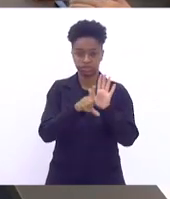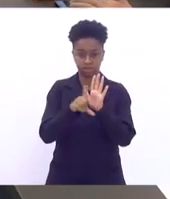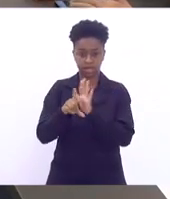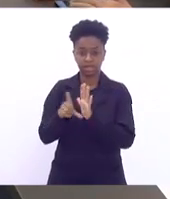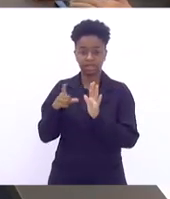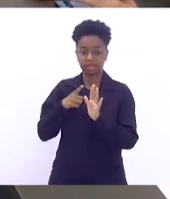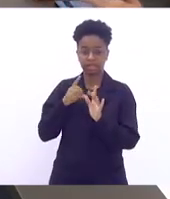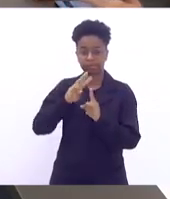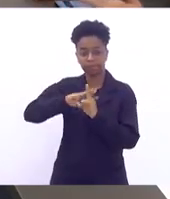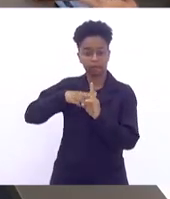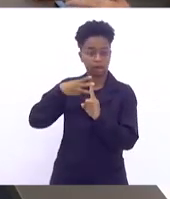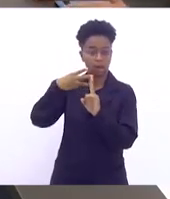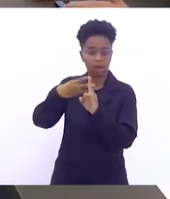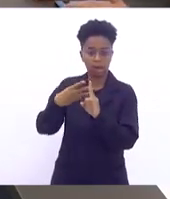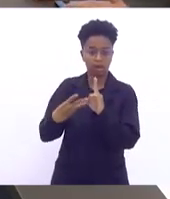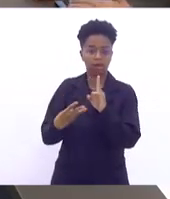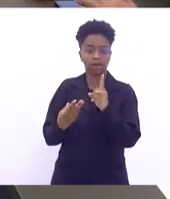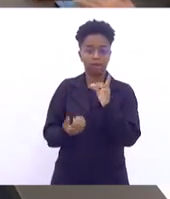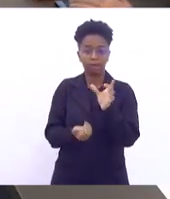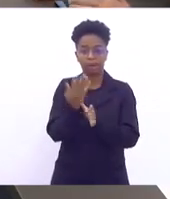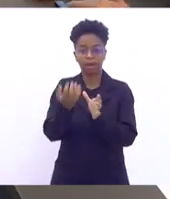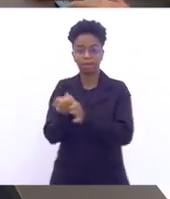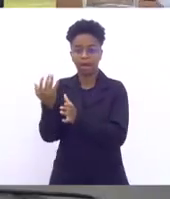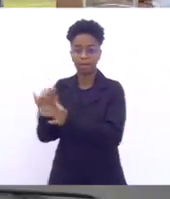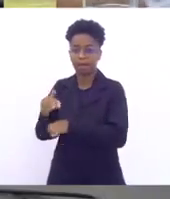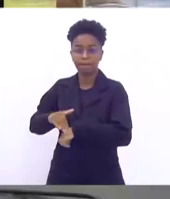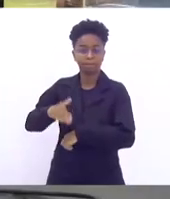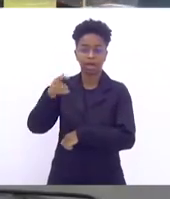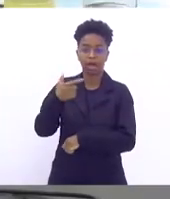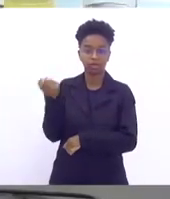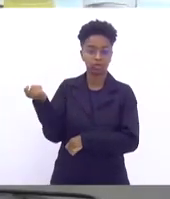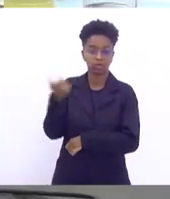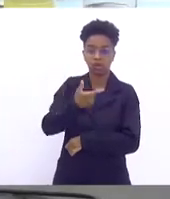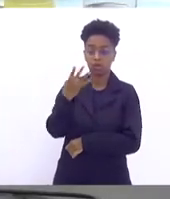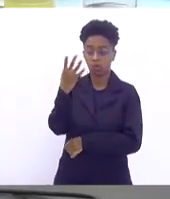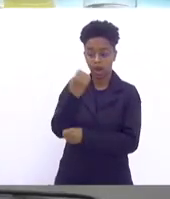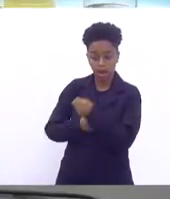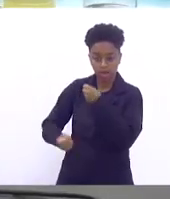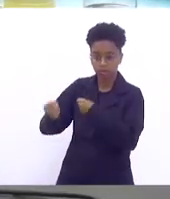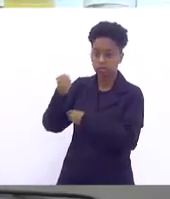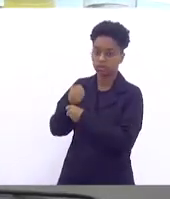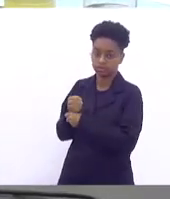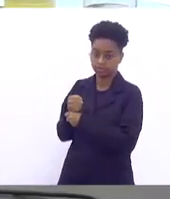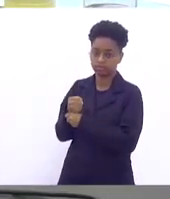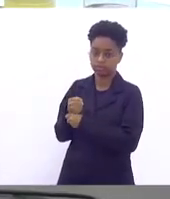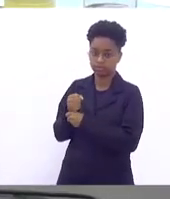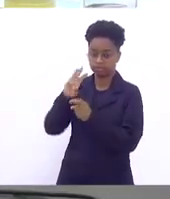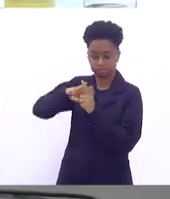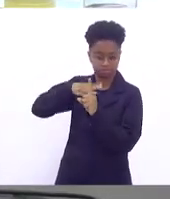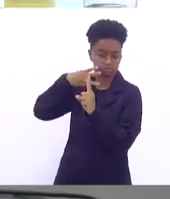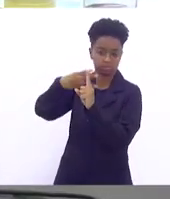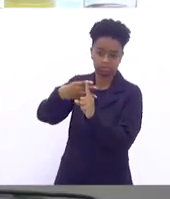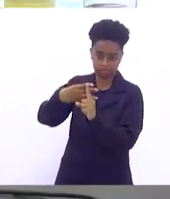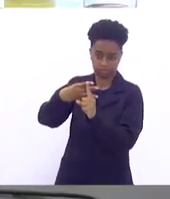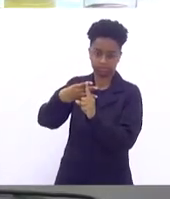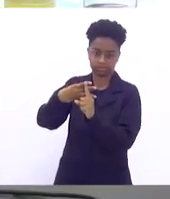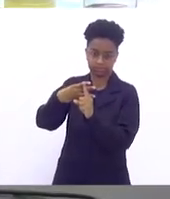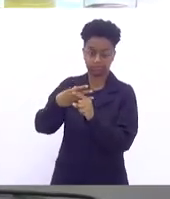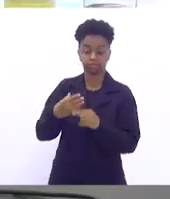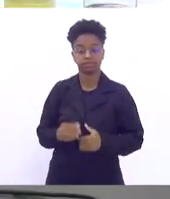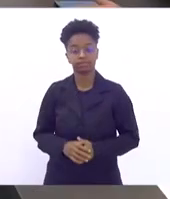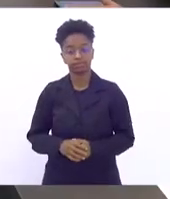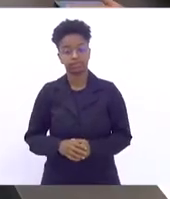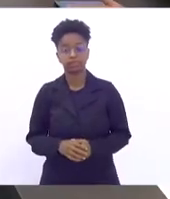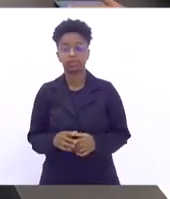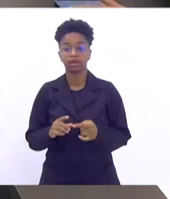vezes mais frentes protocoladas do que quatro anos da legislatura anterior é isso três vezes mais o número de frente é sobre deputado